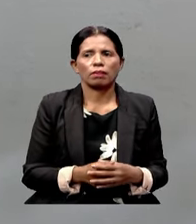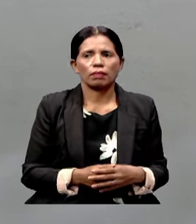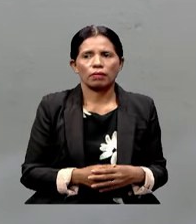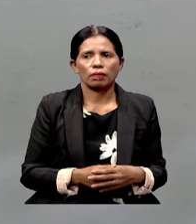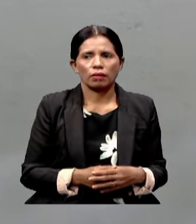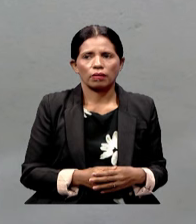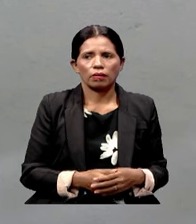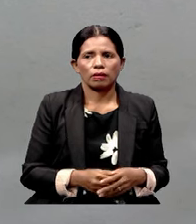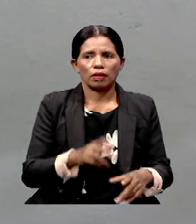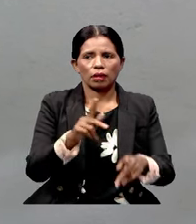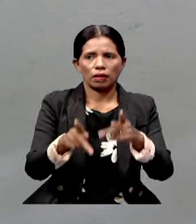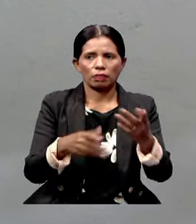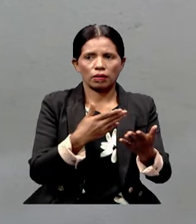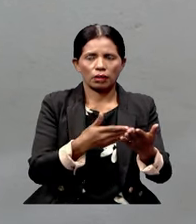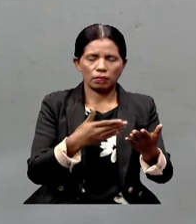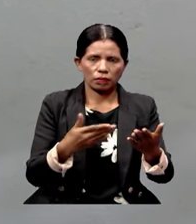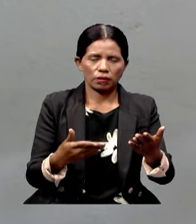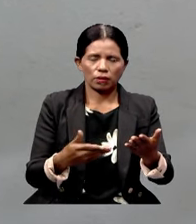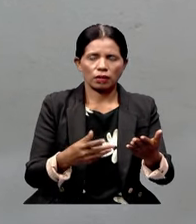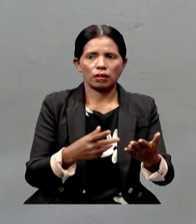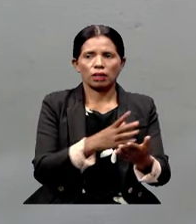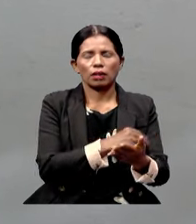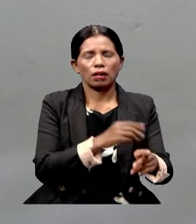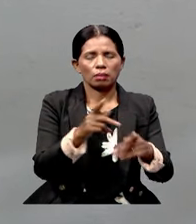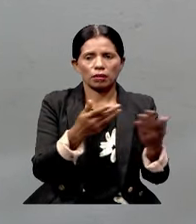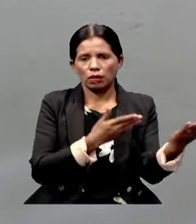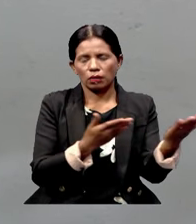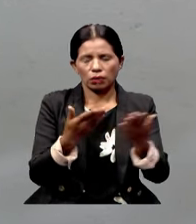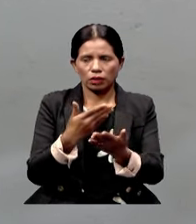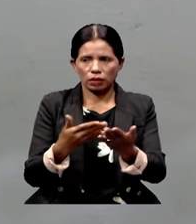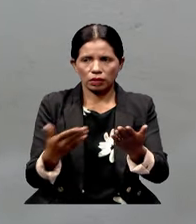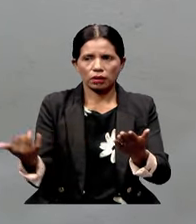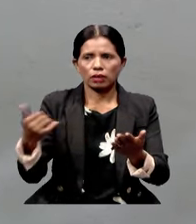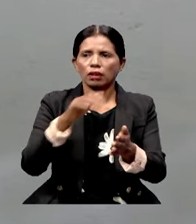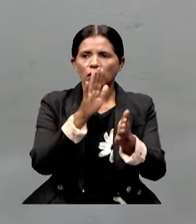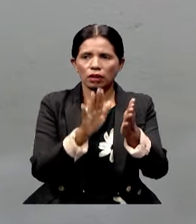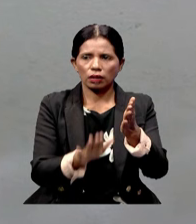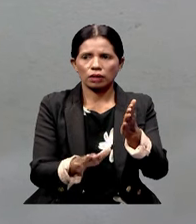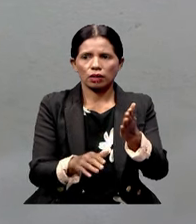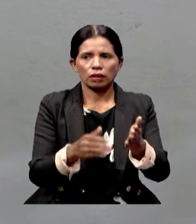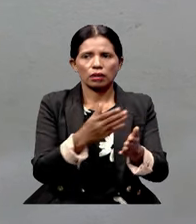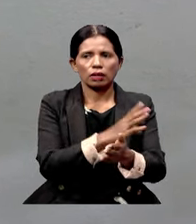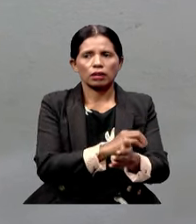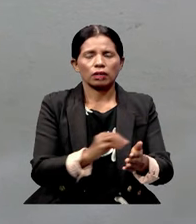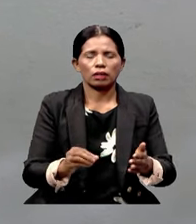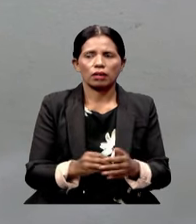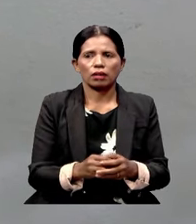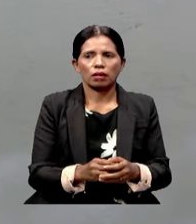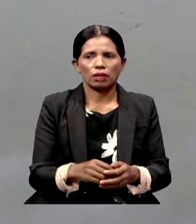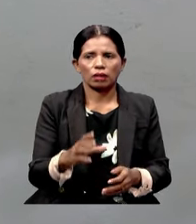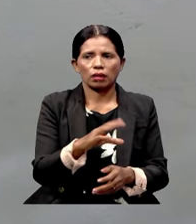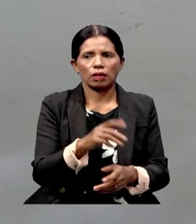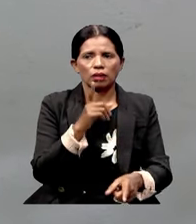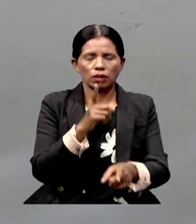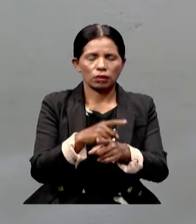naimba produção, ema ser nabeca, importador Sira. E ini sih hatung sasane pa produto selektif de produto balo los